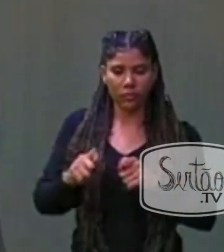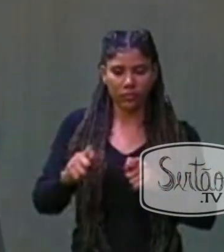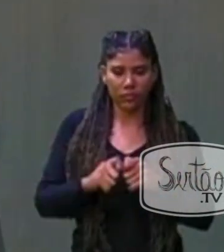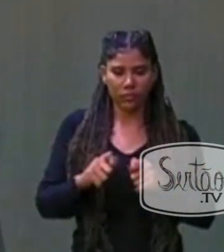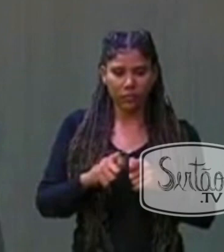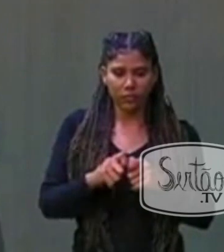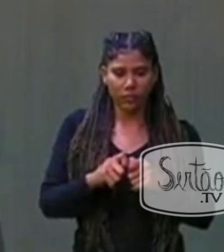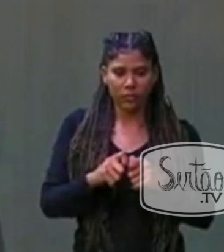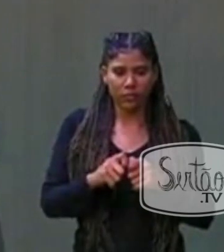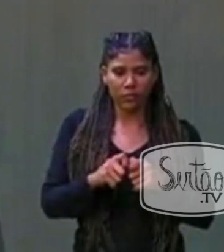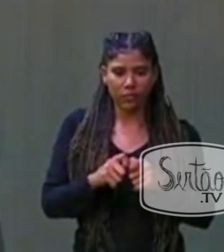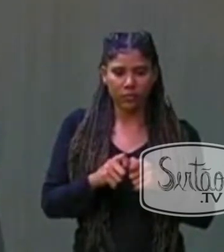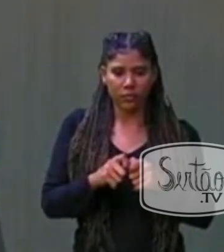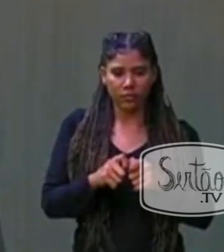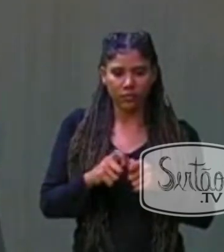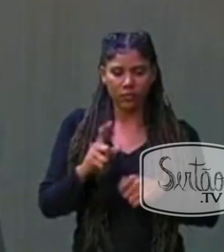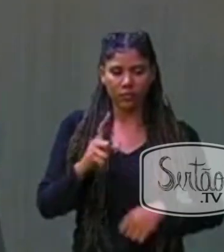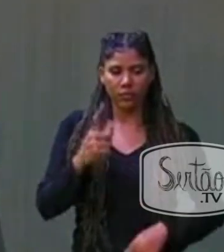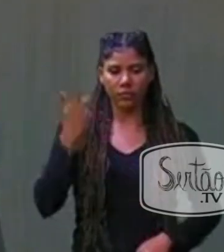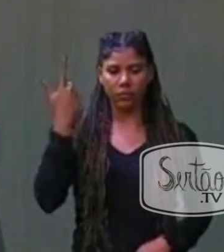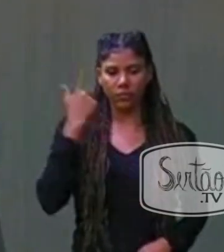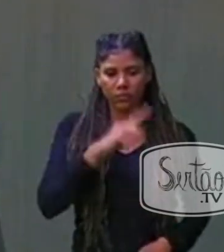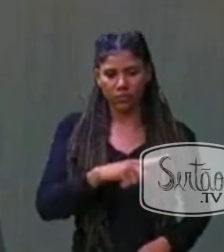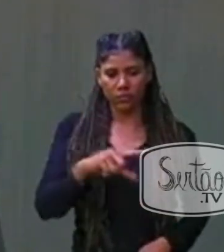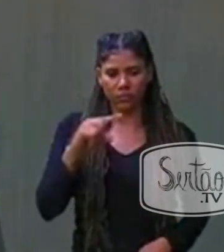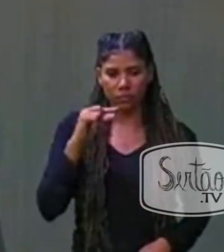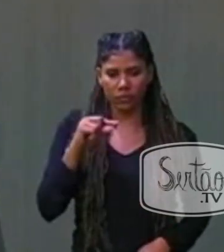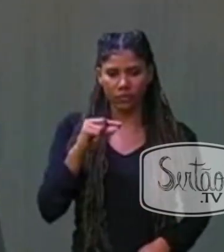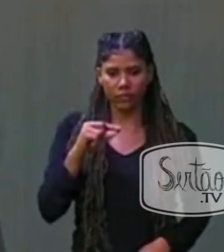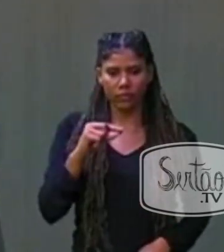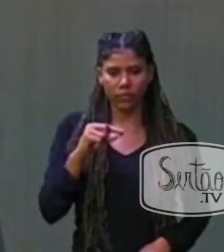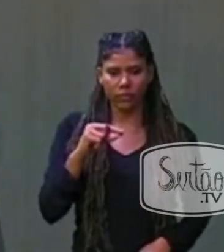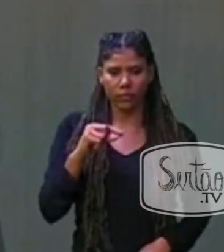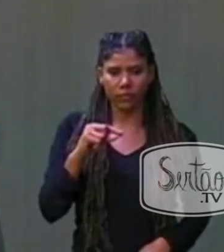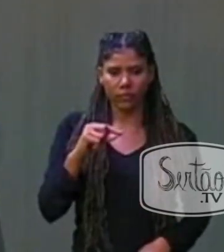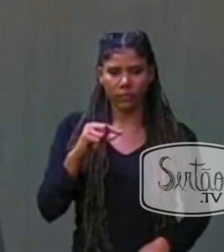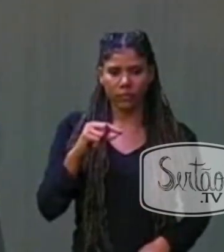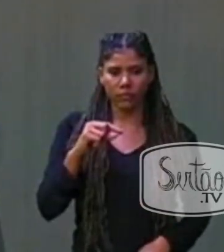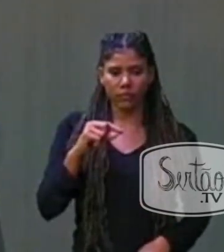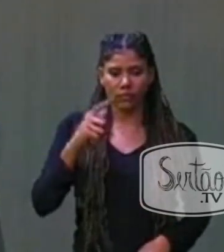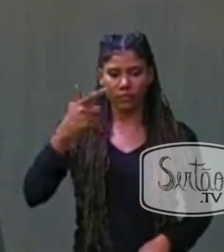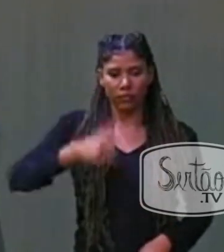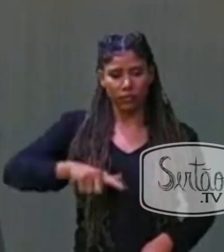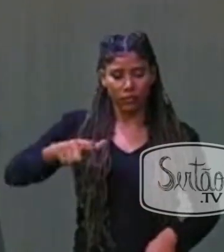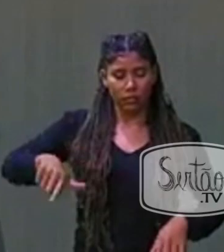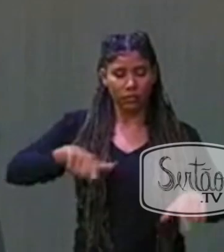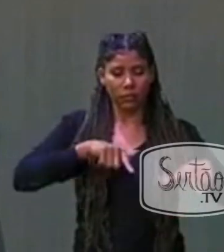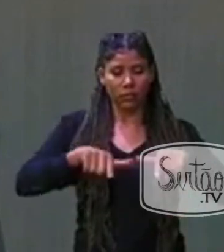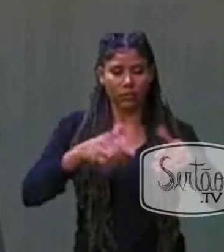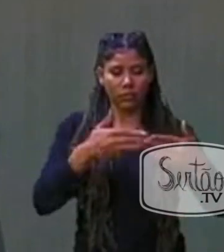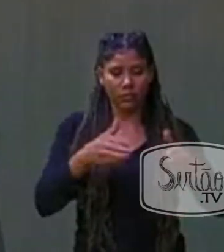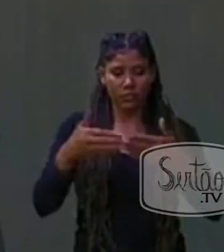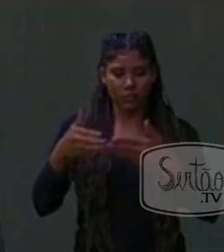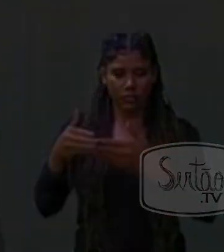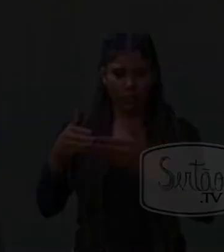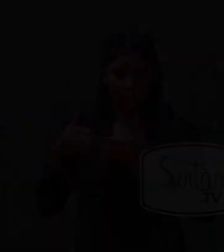para nós construirmos a possibilidade de mais empregos para a nossa população. Fala de mim que eu não sei.